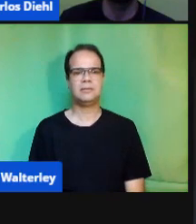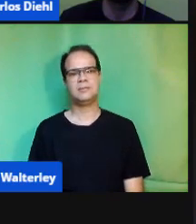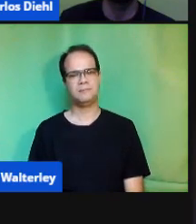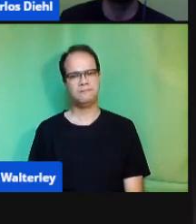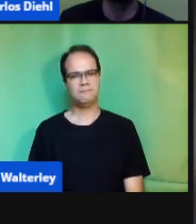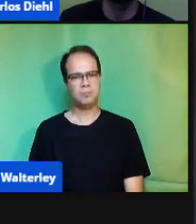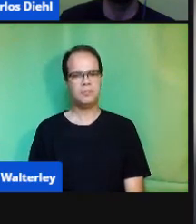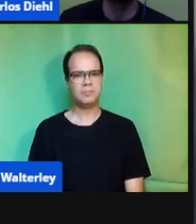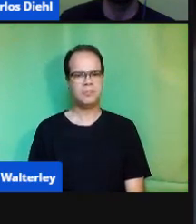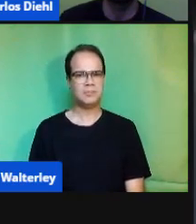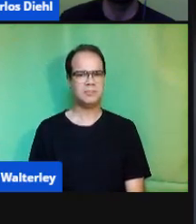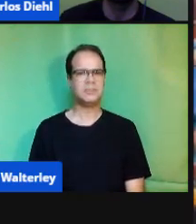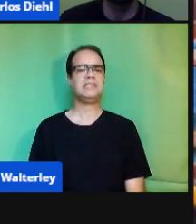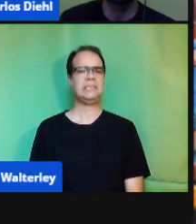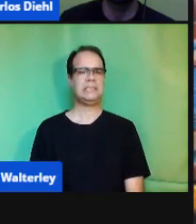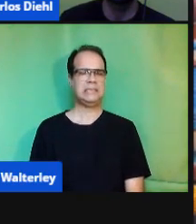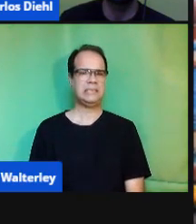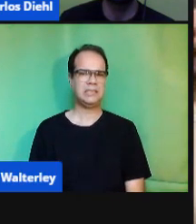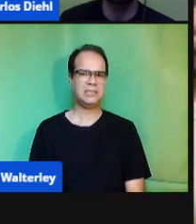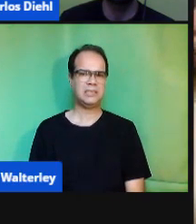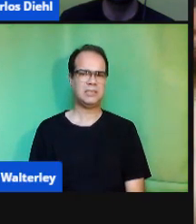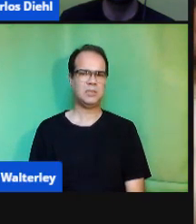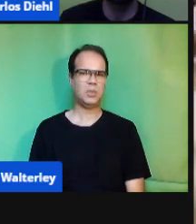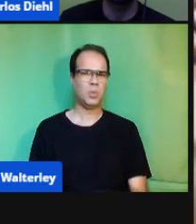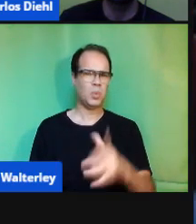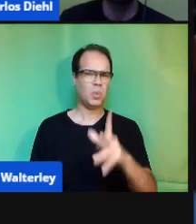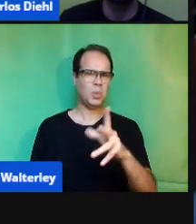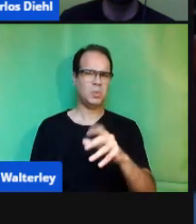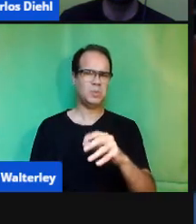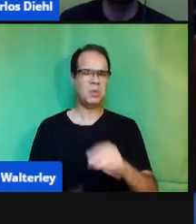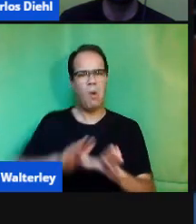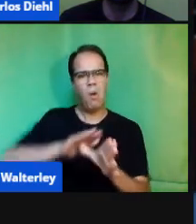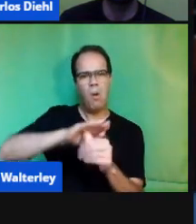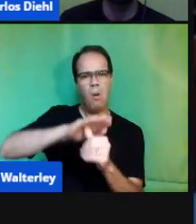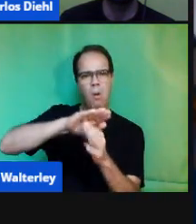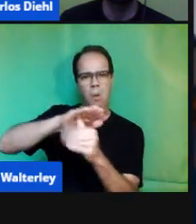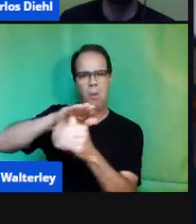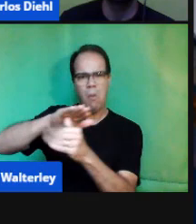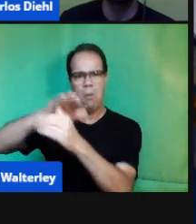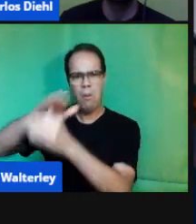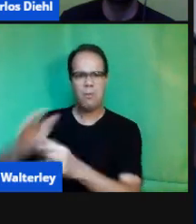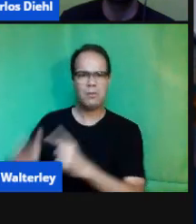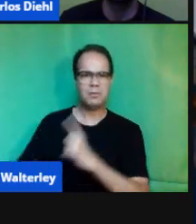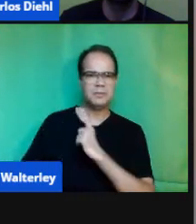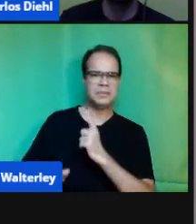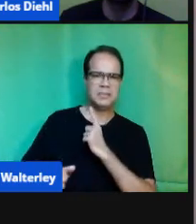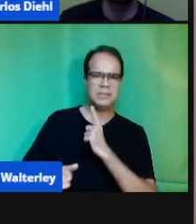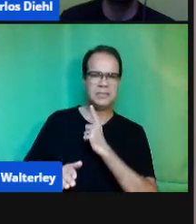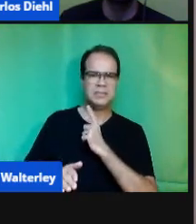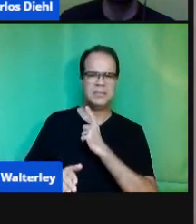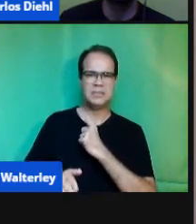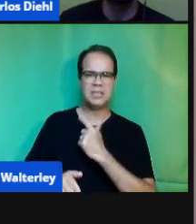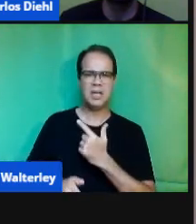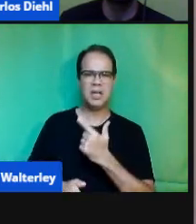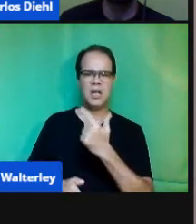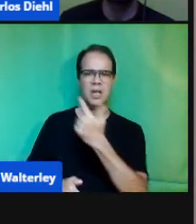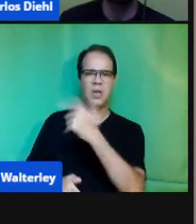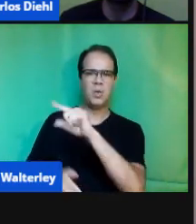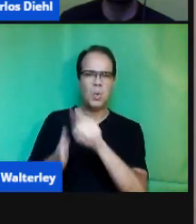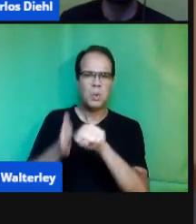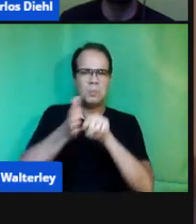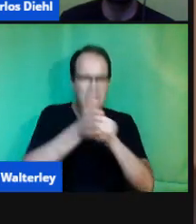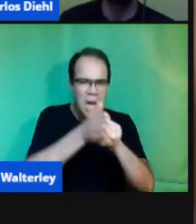O partido é pego num escândalo de corrupção, a maior investigação na história do país. O que vão pensar de